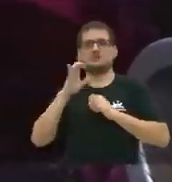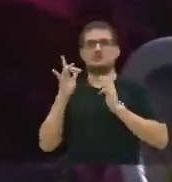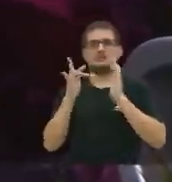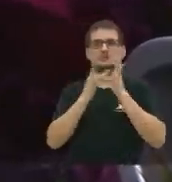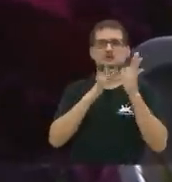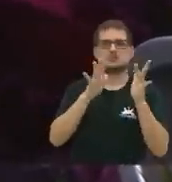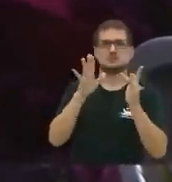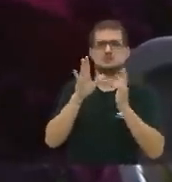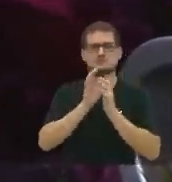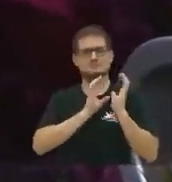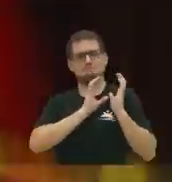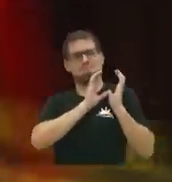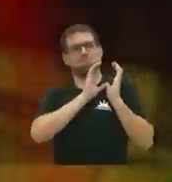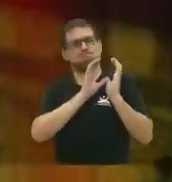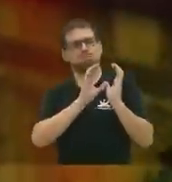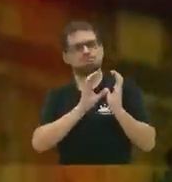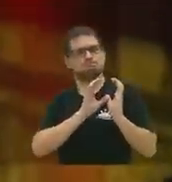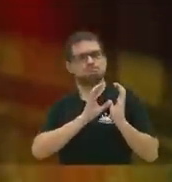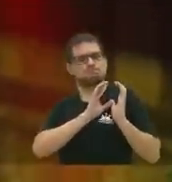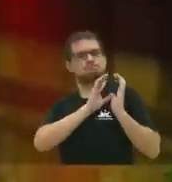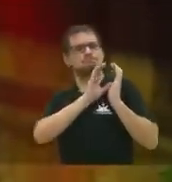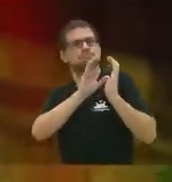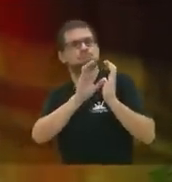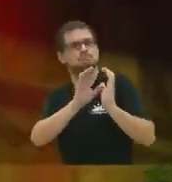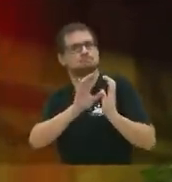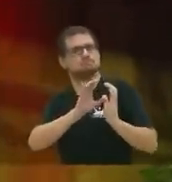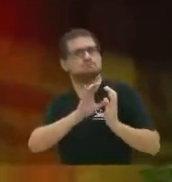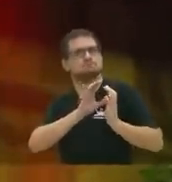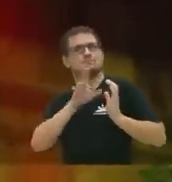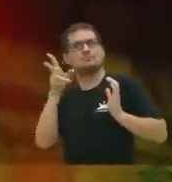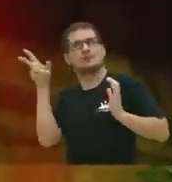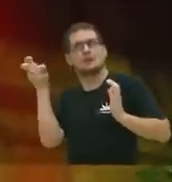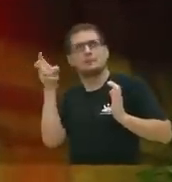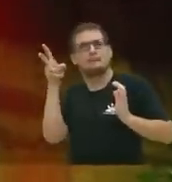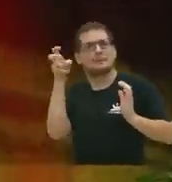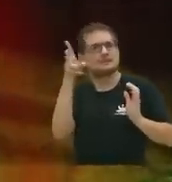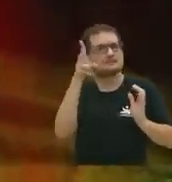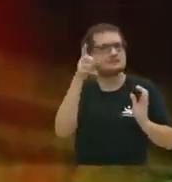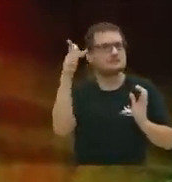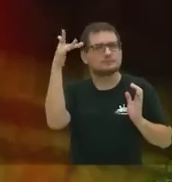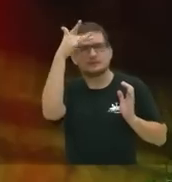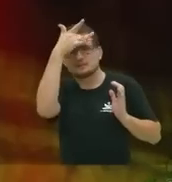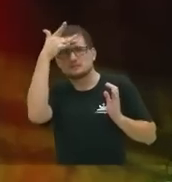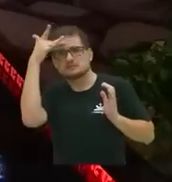ele escutava as palavras de